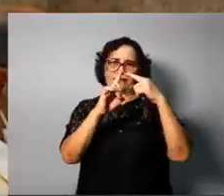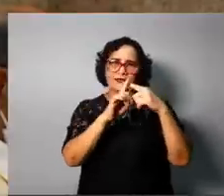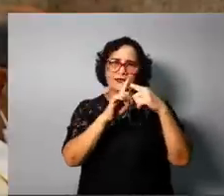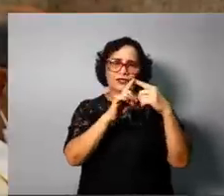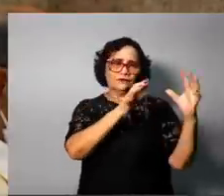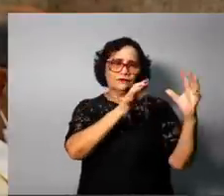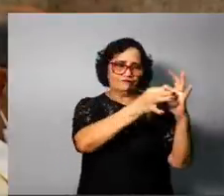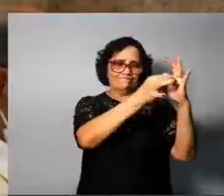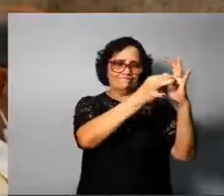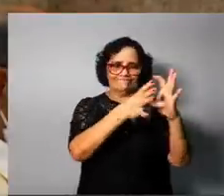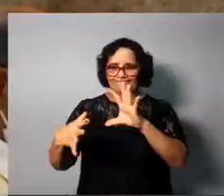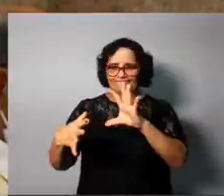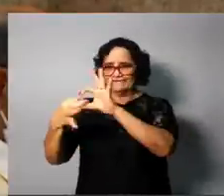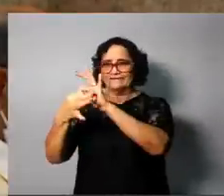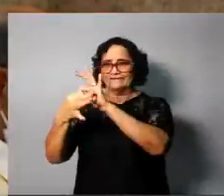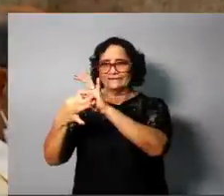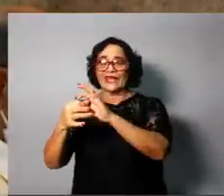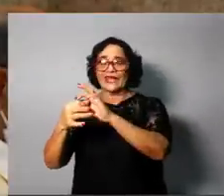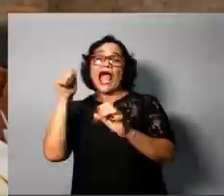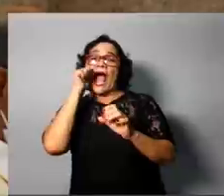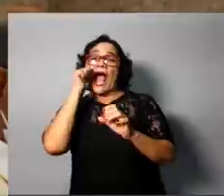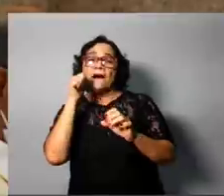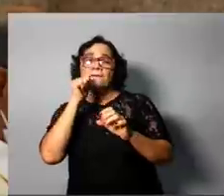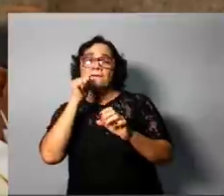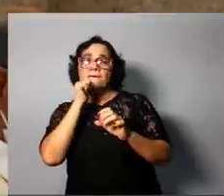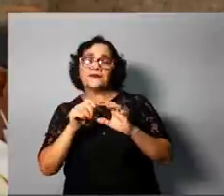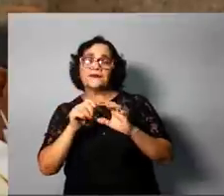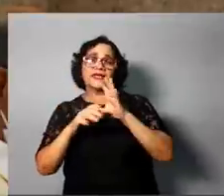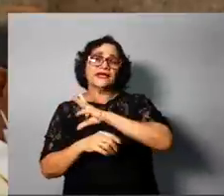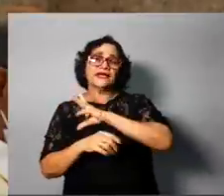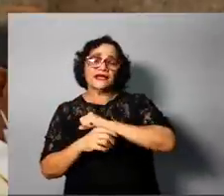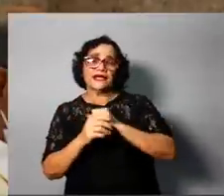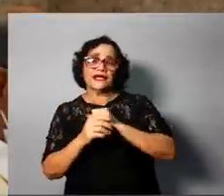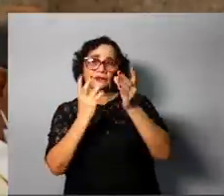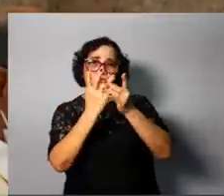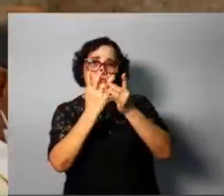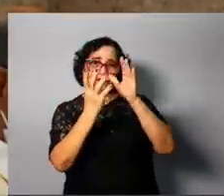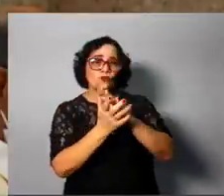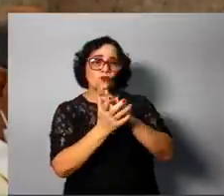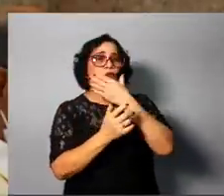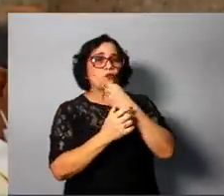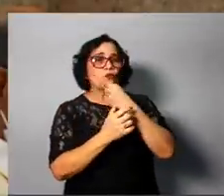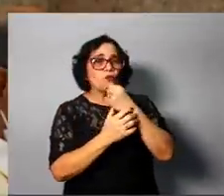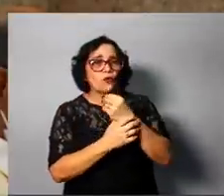seu marido assim como a Igreja deve toda a sua vida o Senhor.